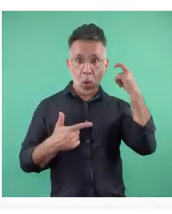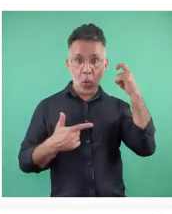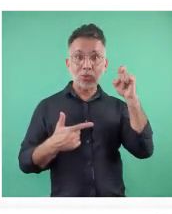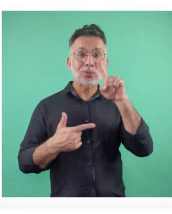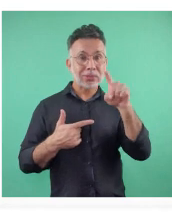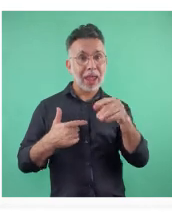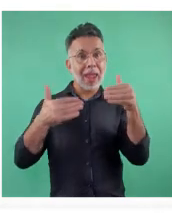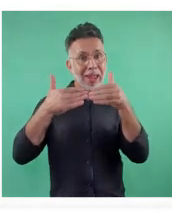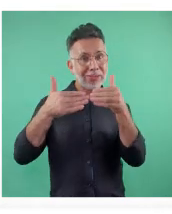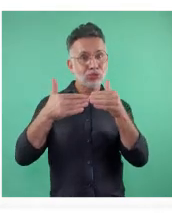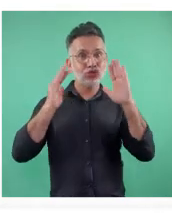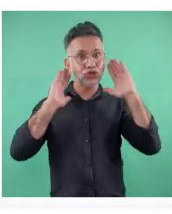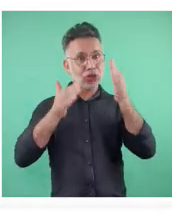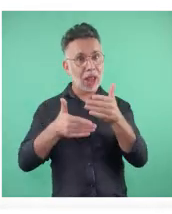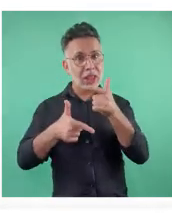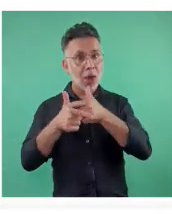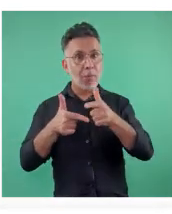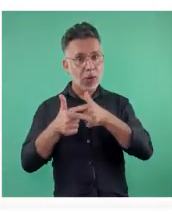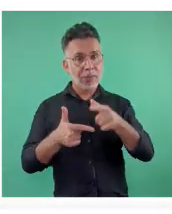direta com problemas auditivos.